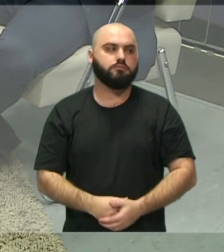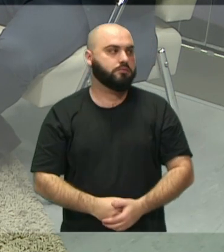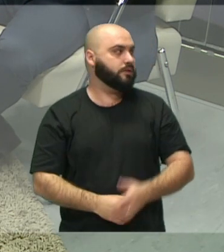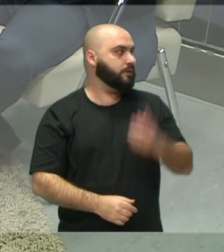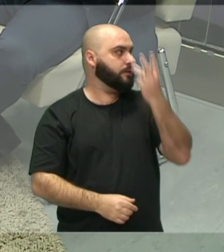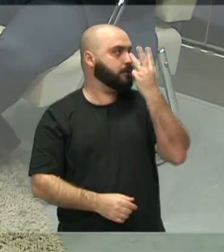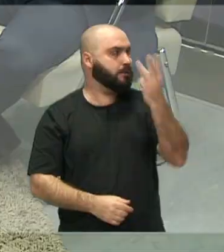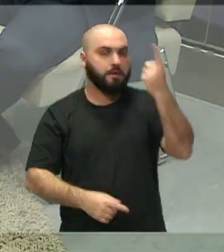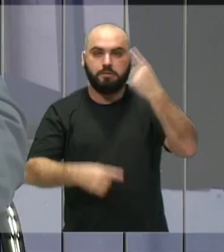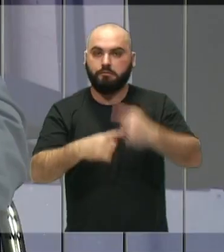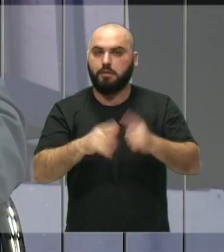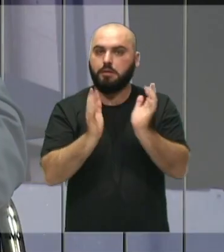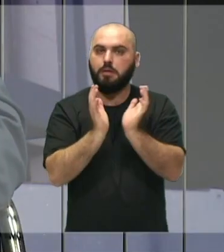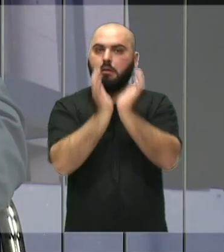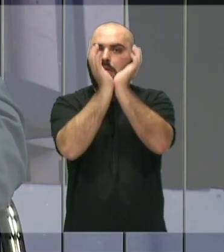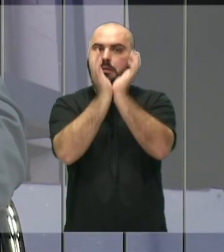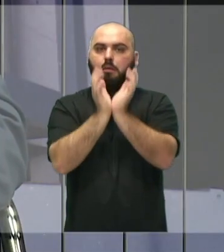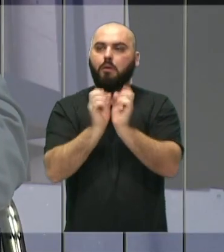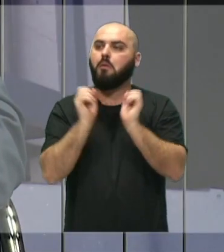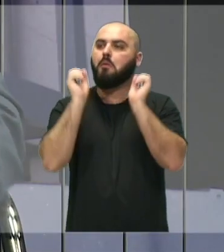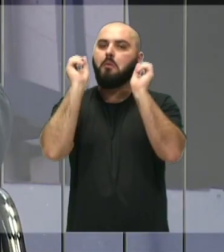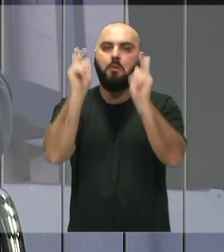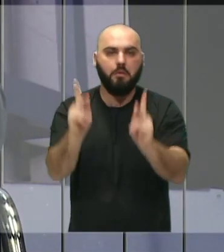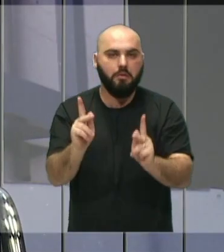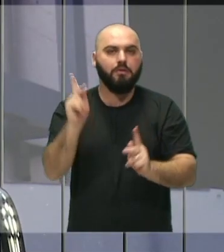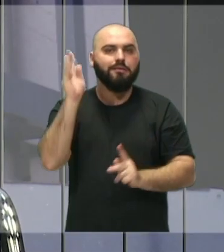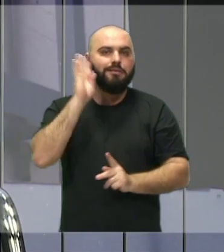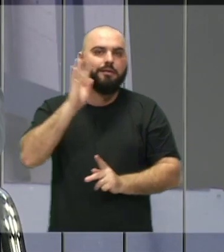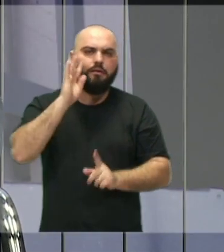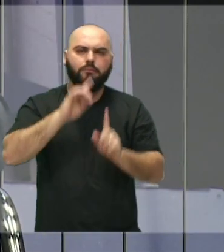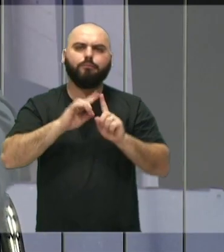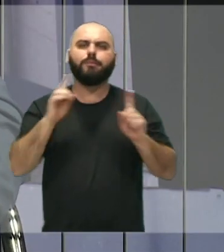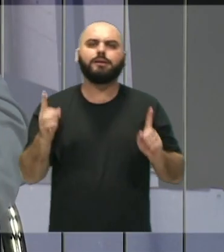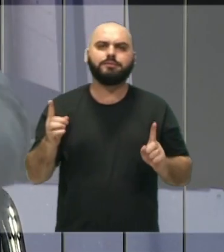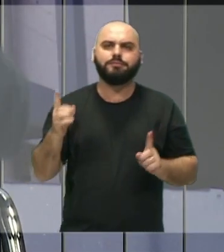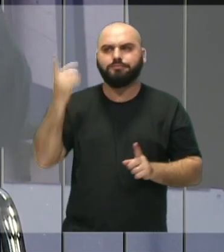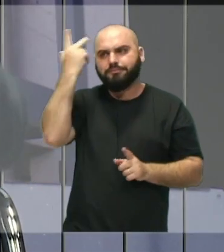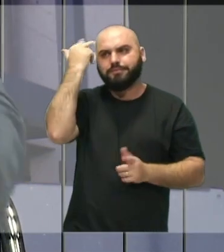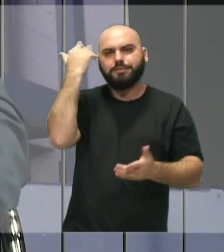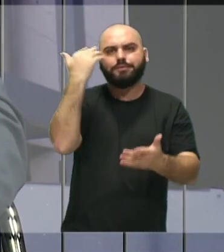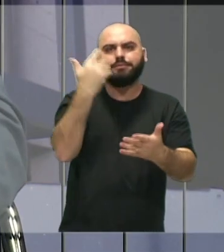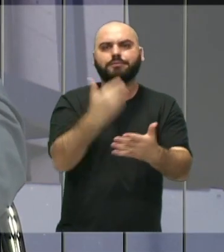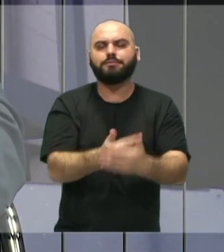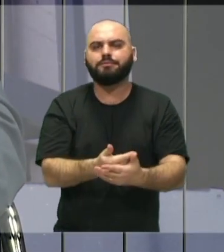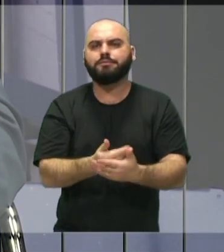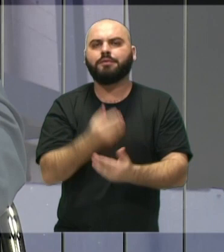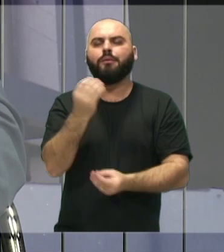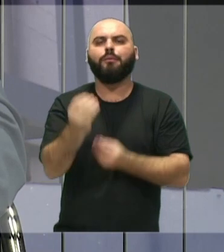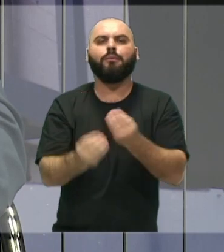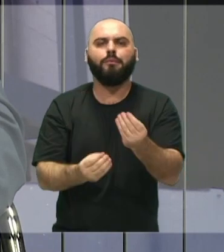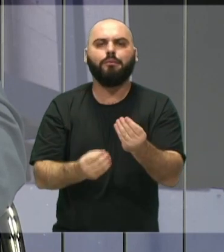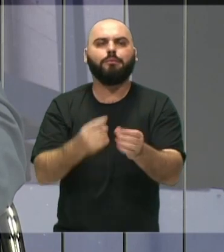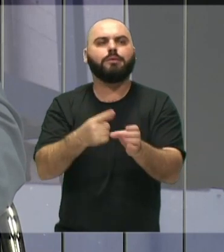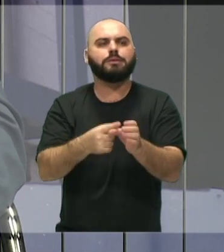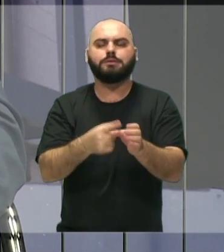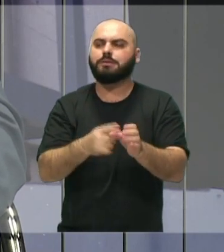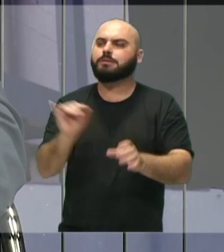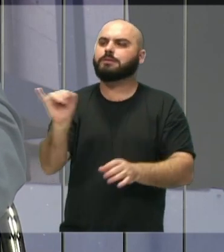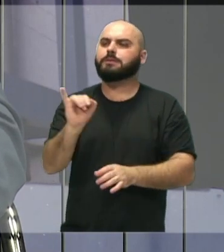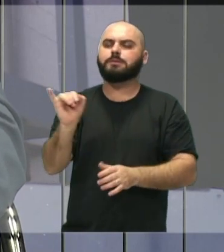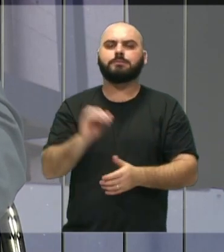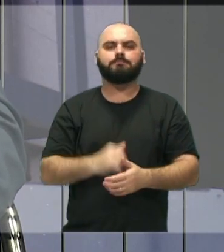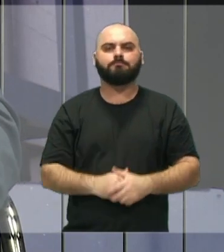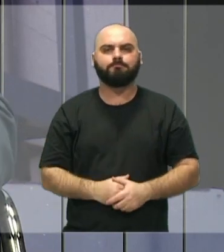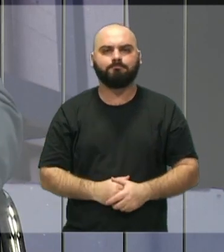Abertos. Legal, bacana, né? Mas e por trás dessa medalha de tricampeão, como é que está a nossa situação,